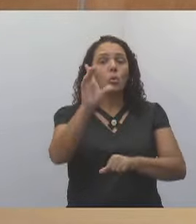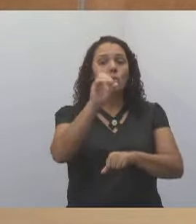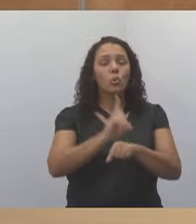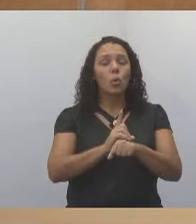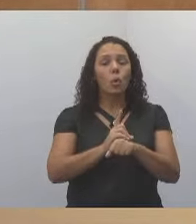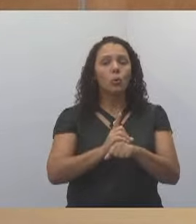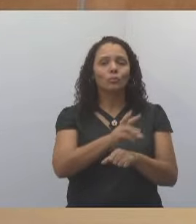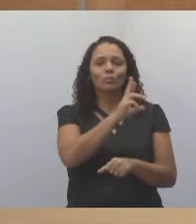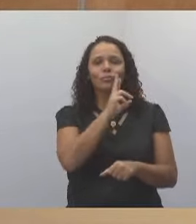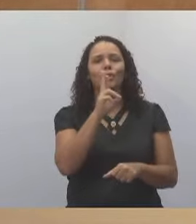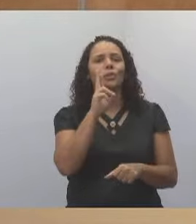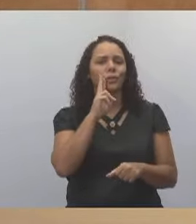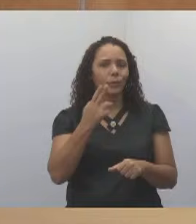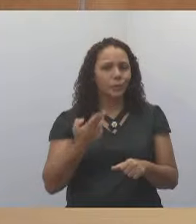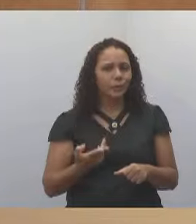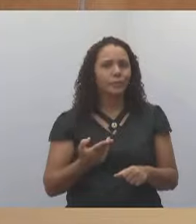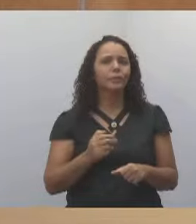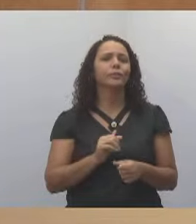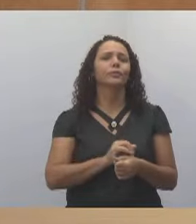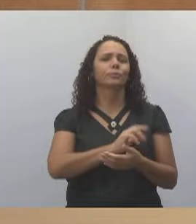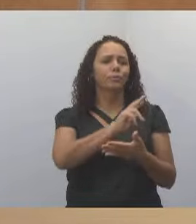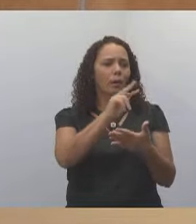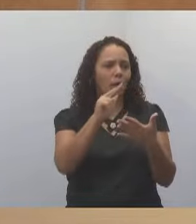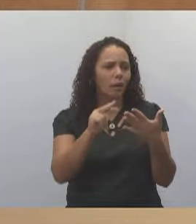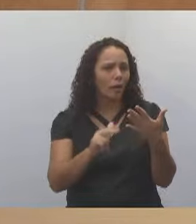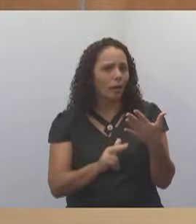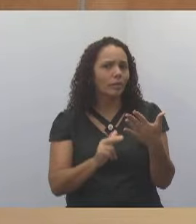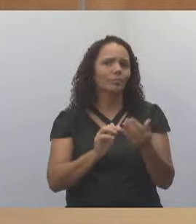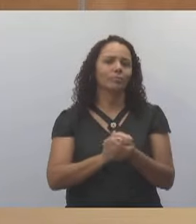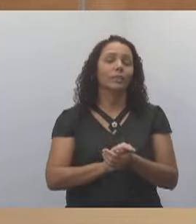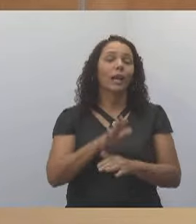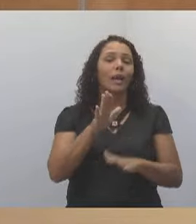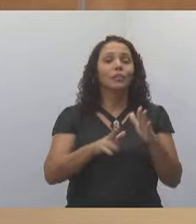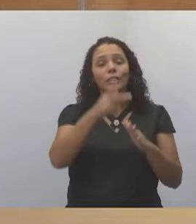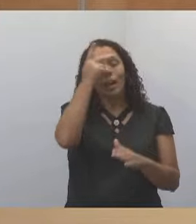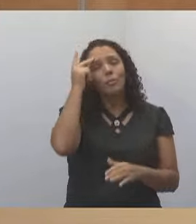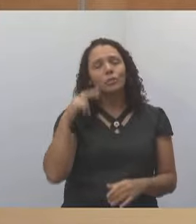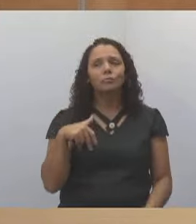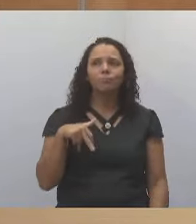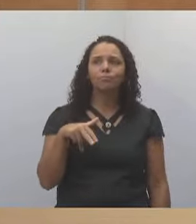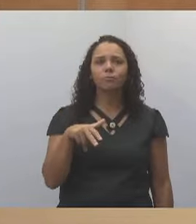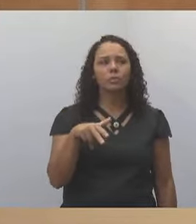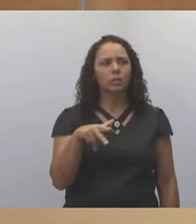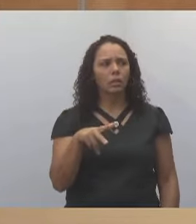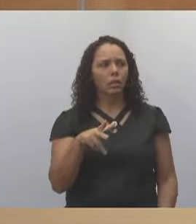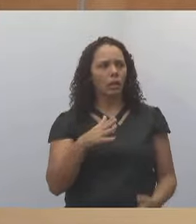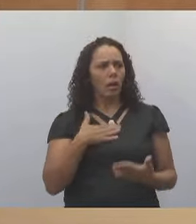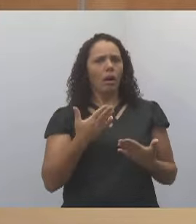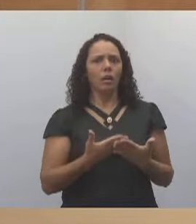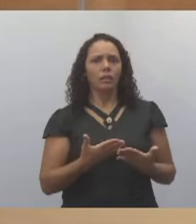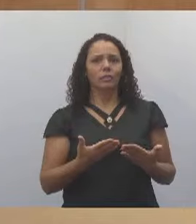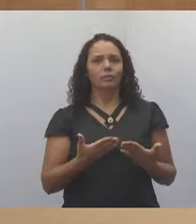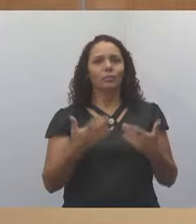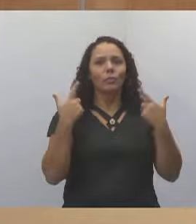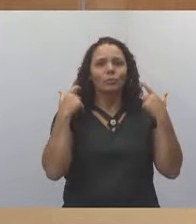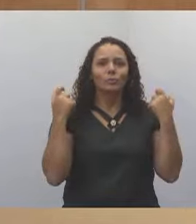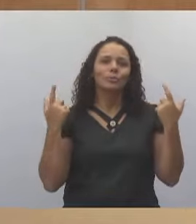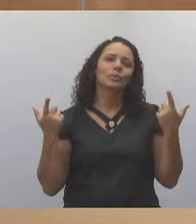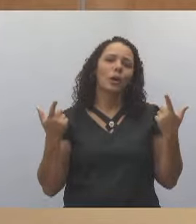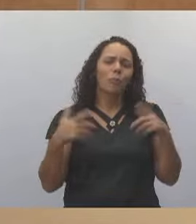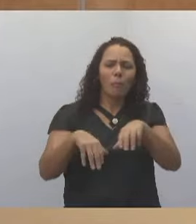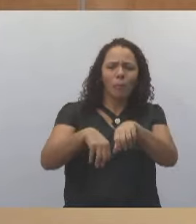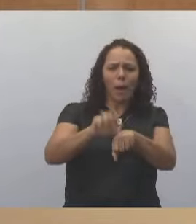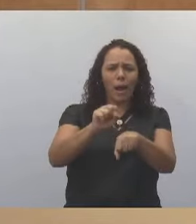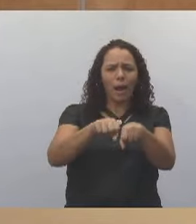grau, assusta todo mundo. Então, é conscientizar. Eu acho que a gente vai precisar, junto com isso, fazer